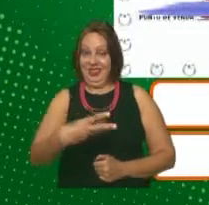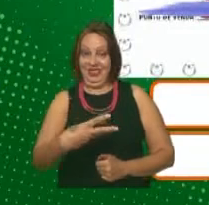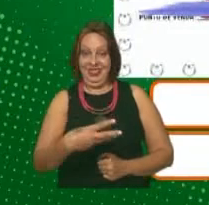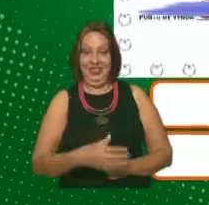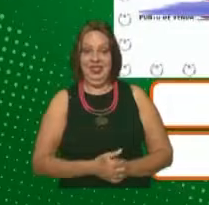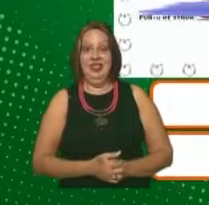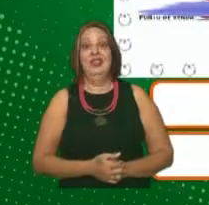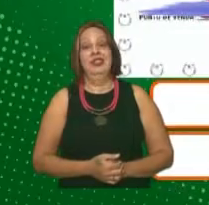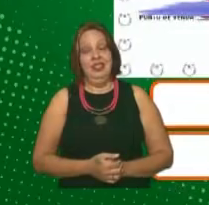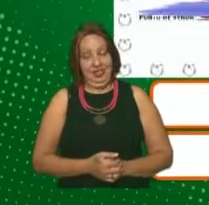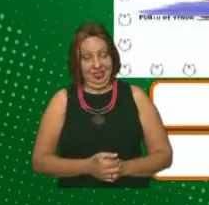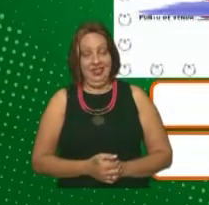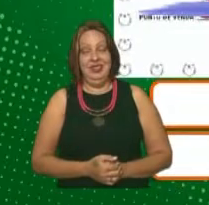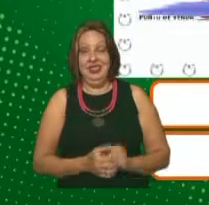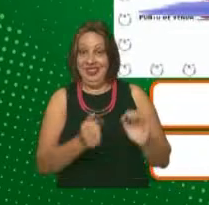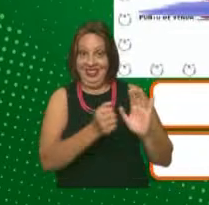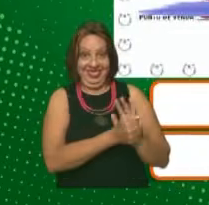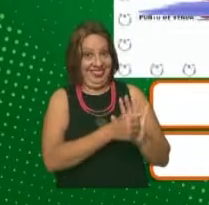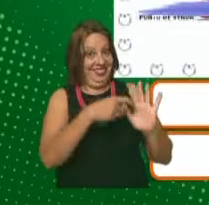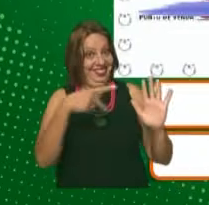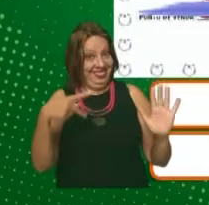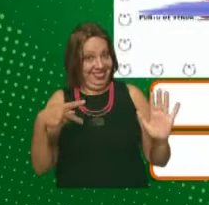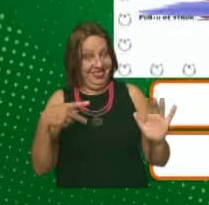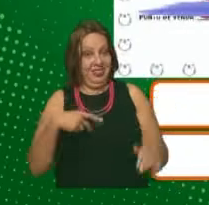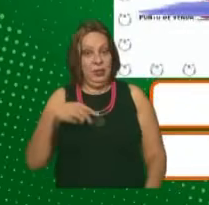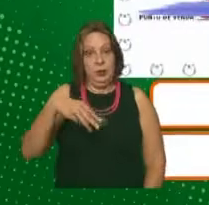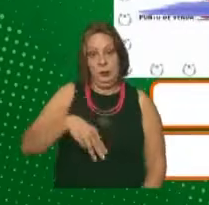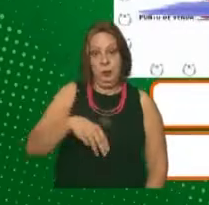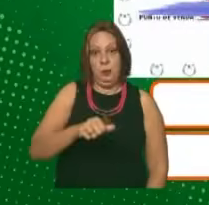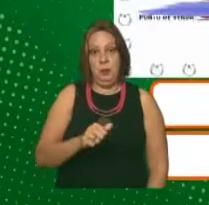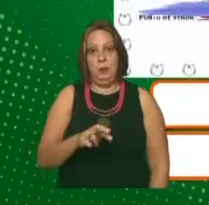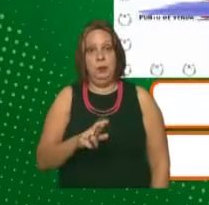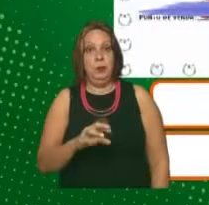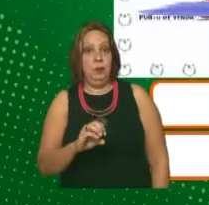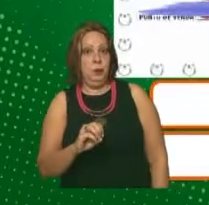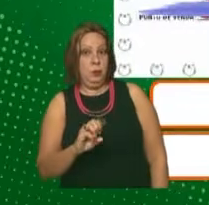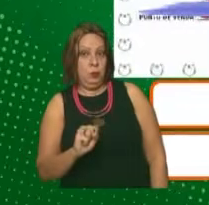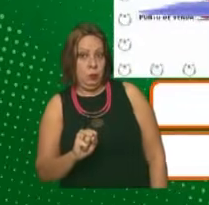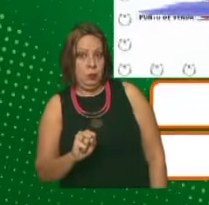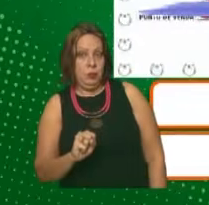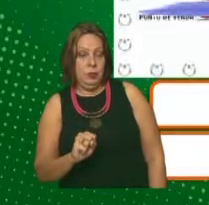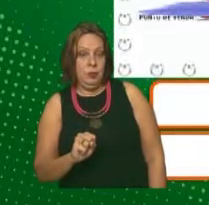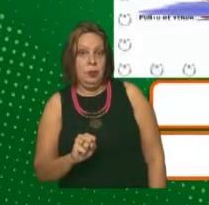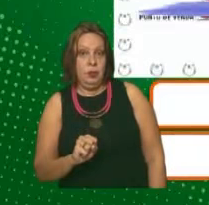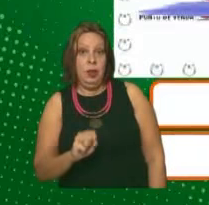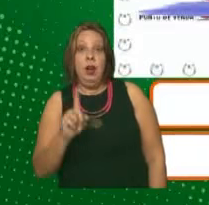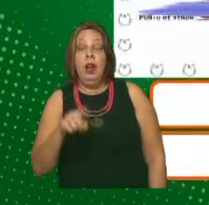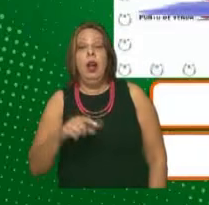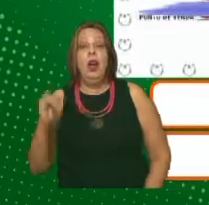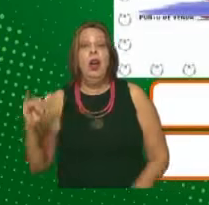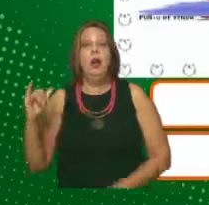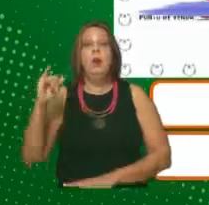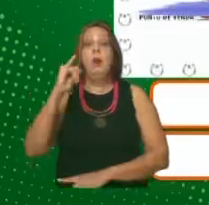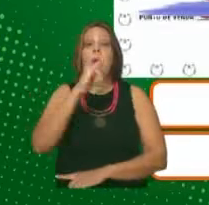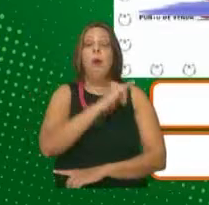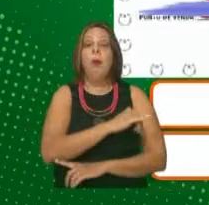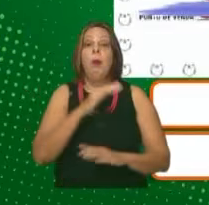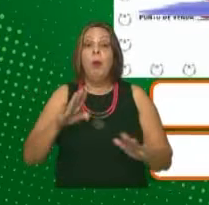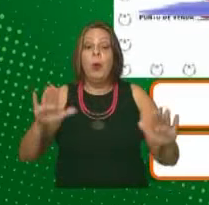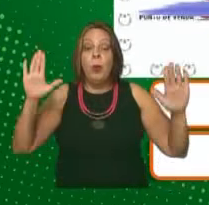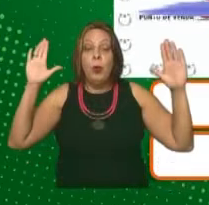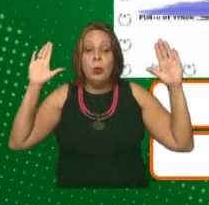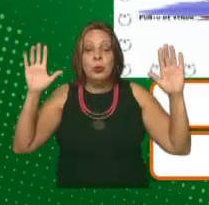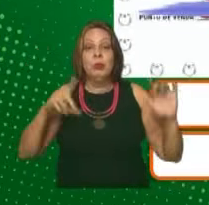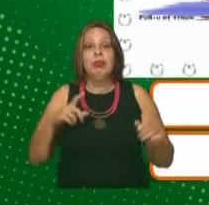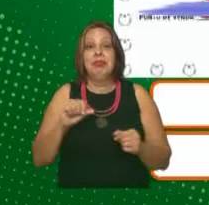300673 e foi aí pelo aplicativo. Marcos Rodrigo Coutinho Ramos, do bairro Aeroporto, adquiriu aí, ó, pelo